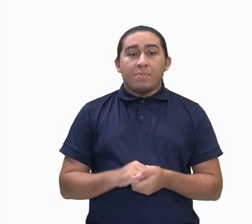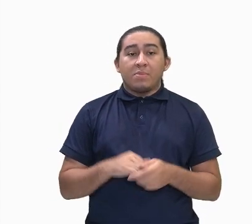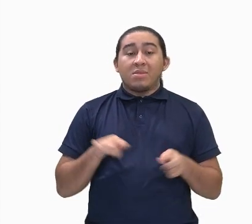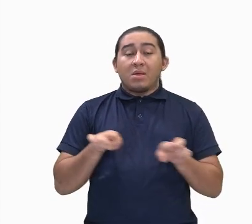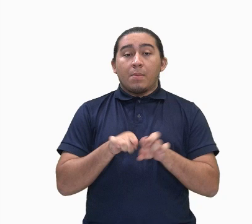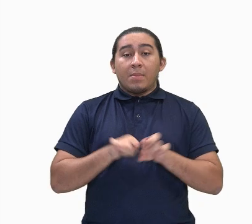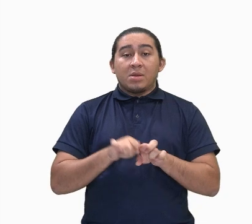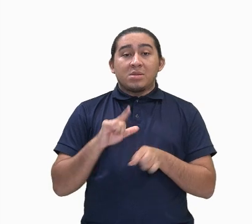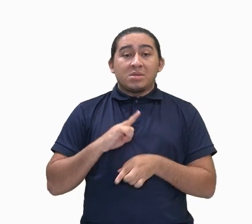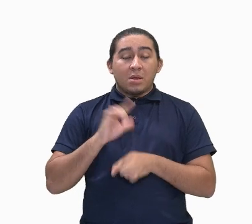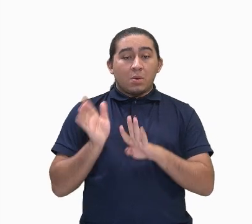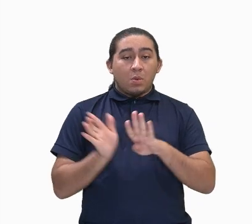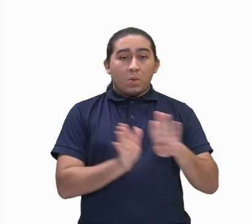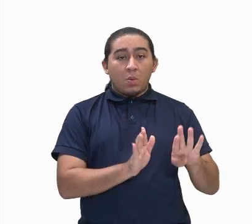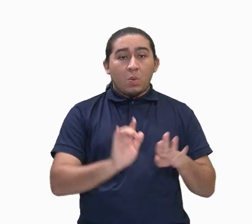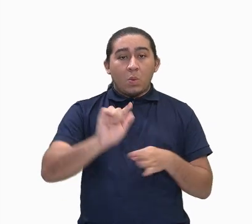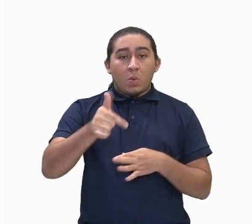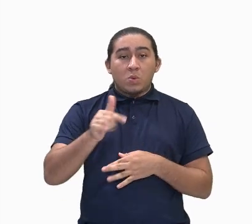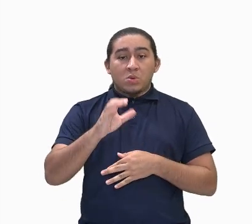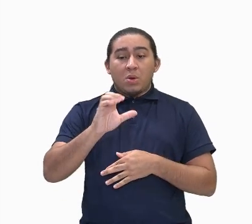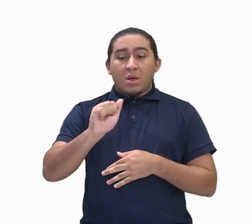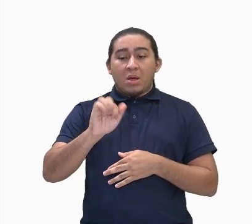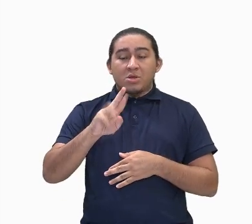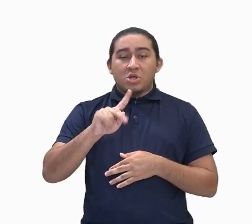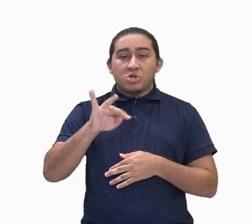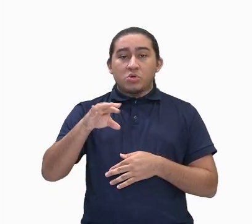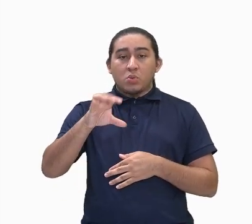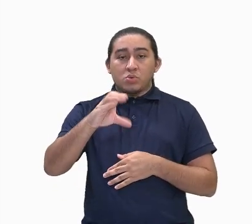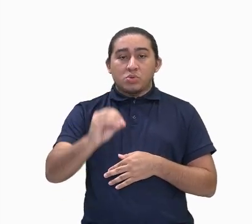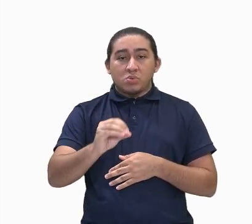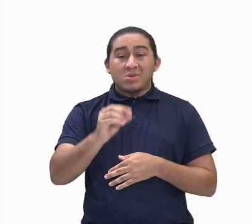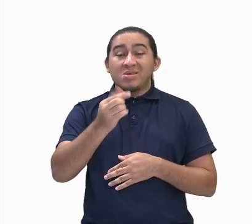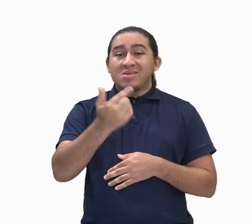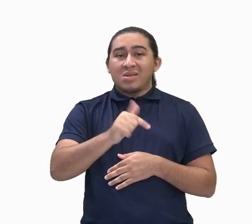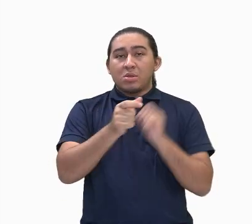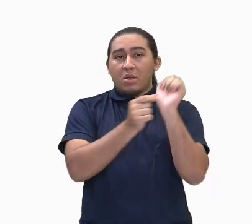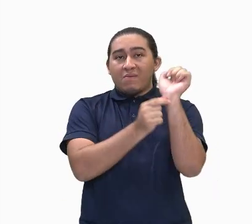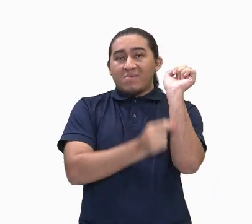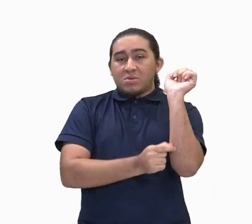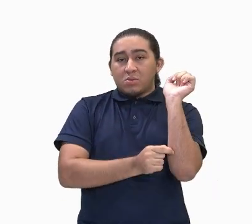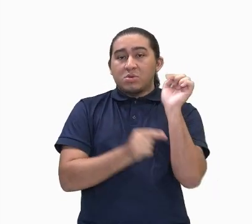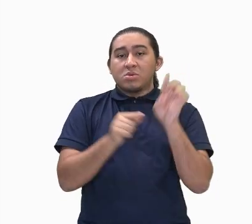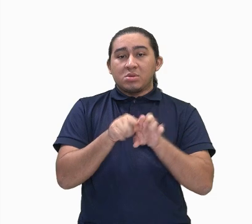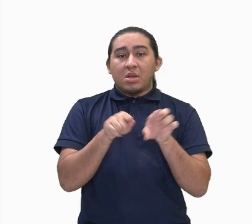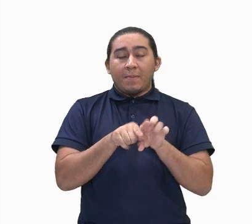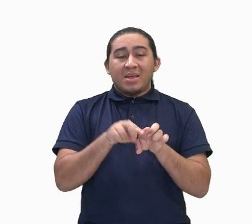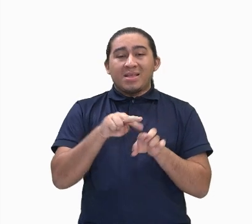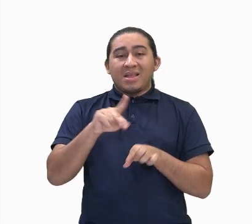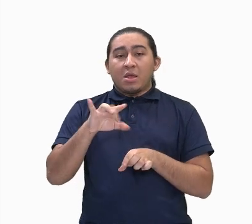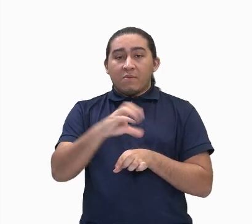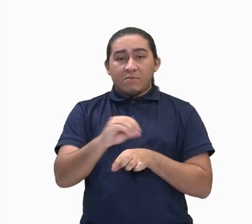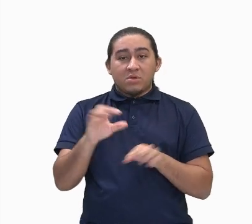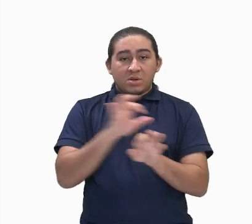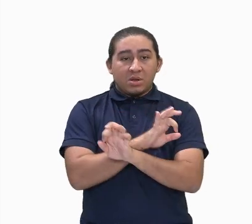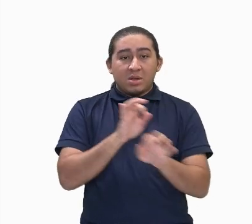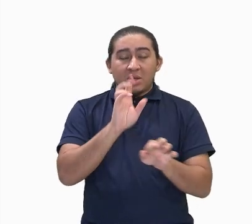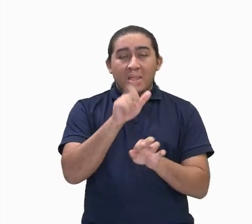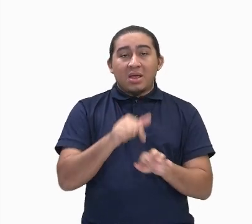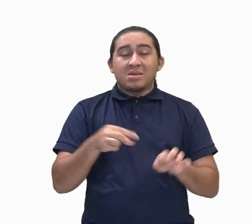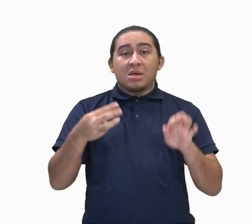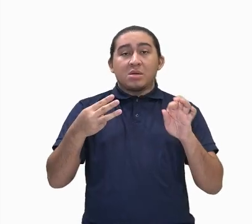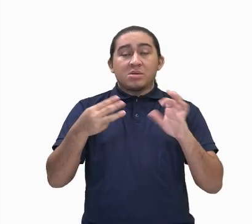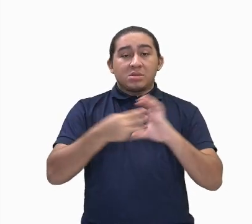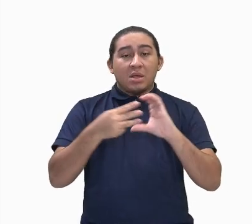cartilaginoso, desprovido de vasos sanguíneos e nervos. Ele é formado por células denominadas condroblastos